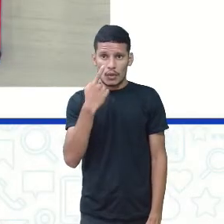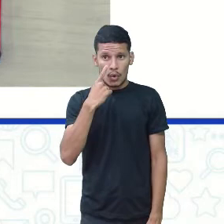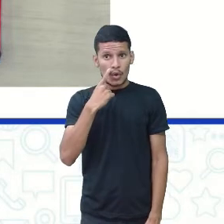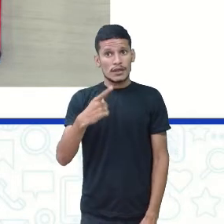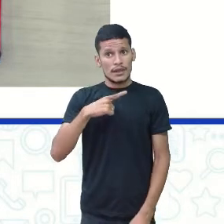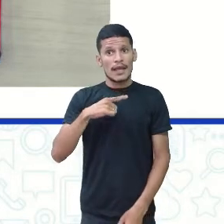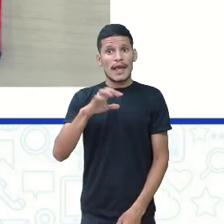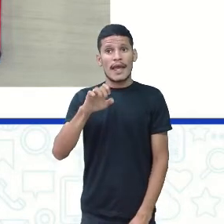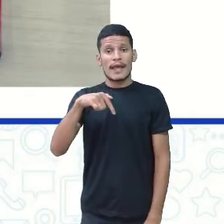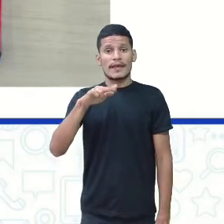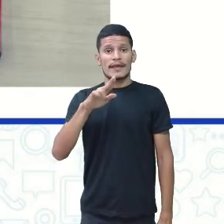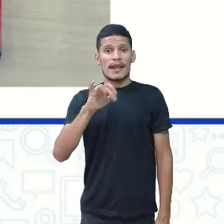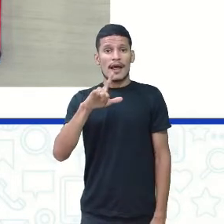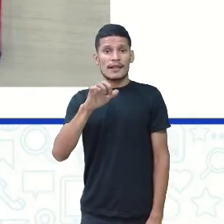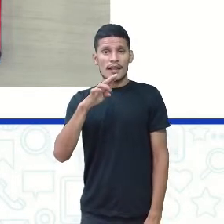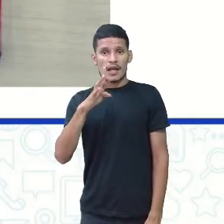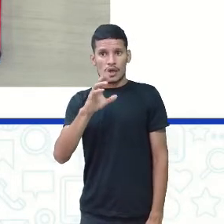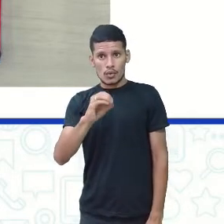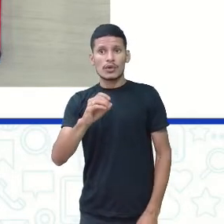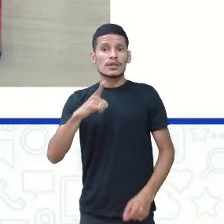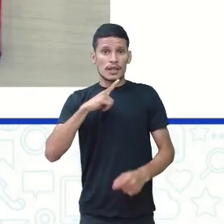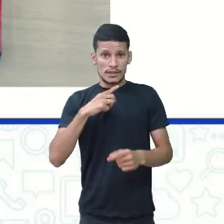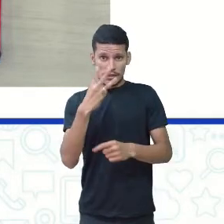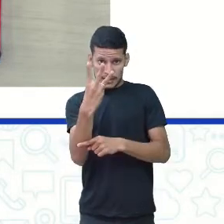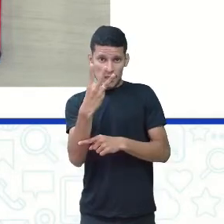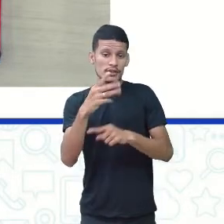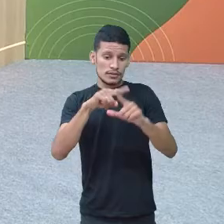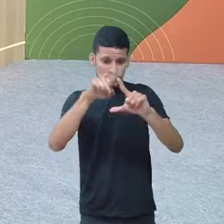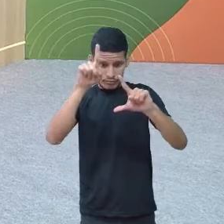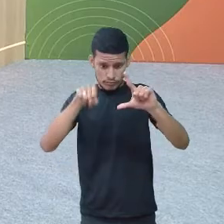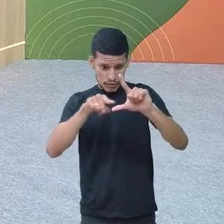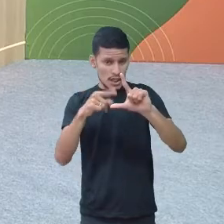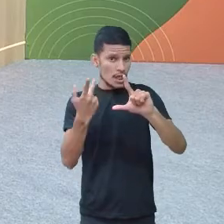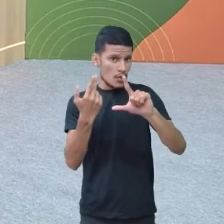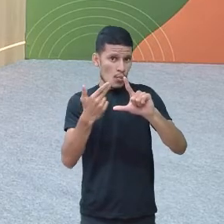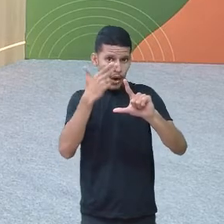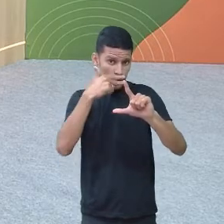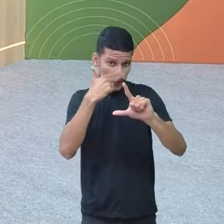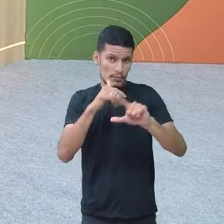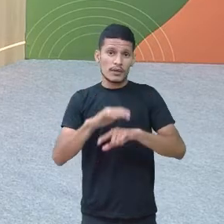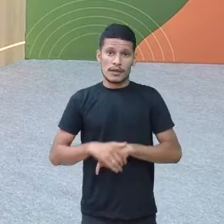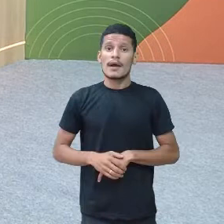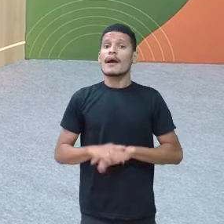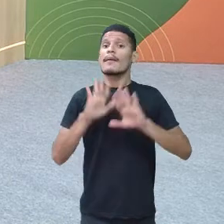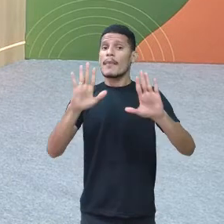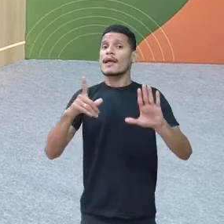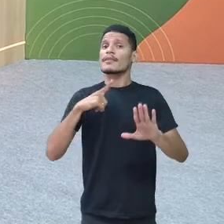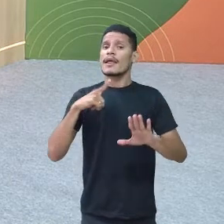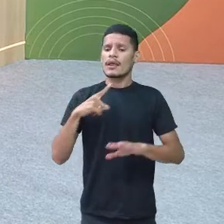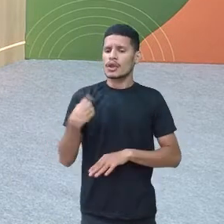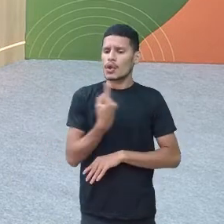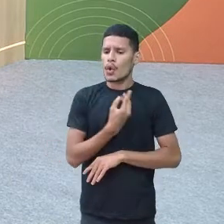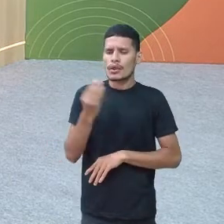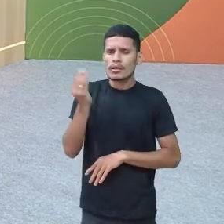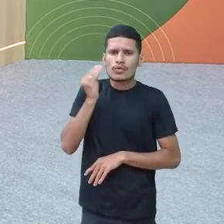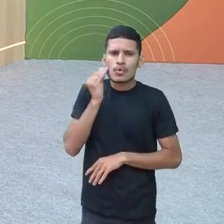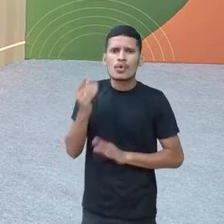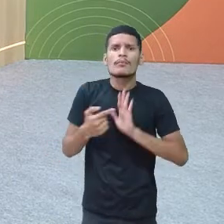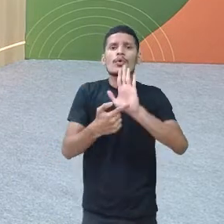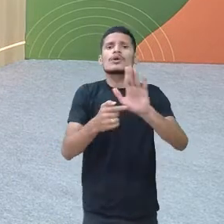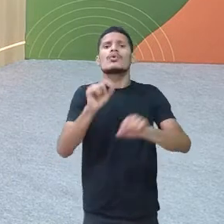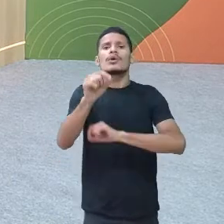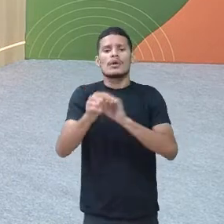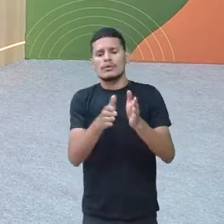triângulo equilátero, tem 3 lados com a mesma medida. A gente vai ver classificação mais na frente. Mas ainda assim, a gente tentou puxar os